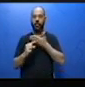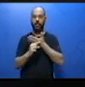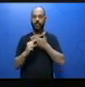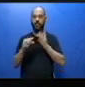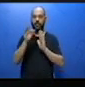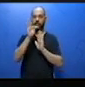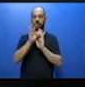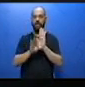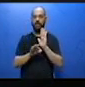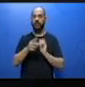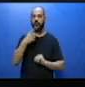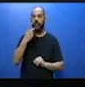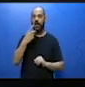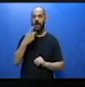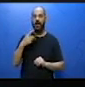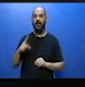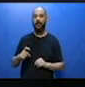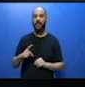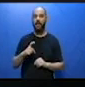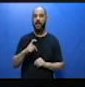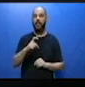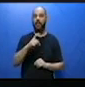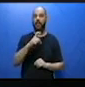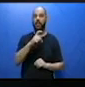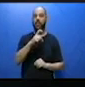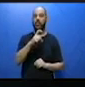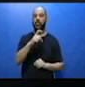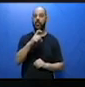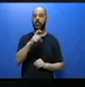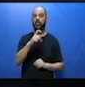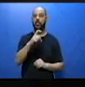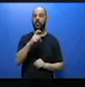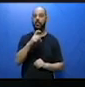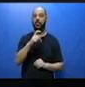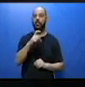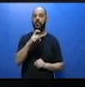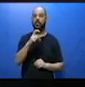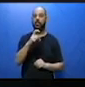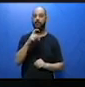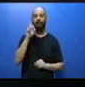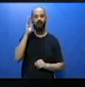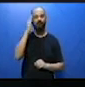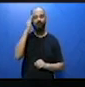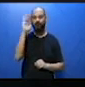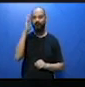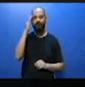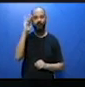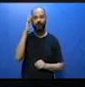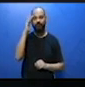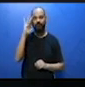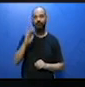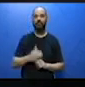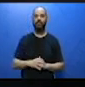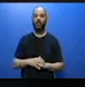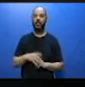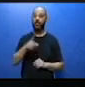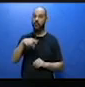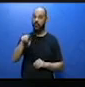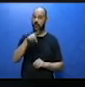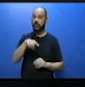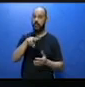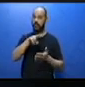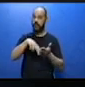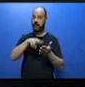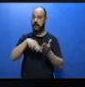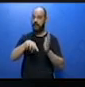que minhoca é um dos animais mais incompreendidos da natureza. Só quem ler o texto vai saber